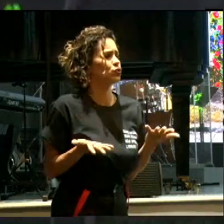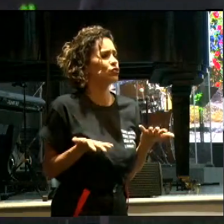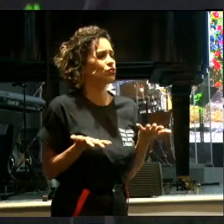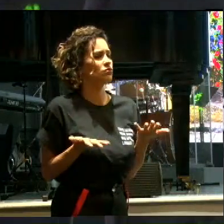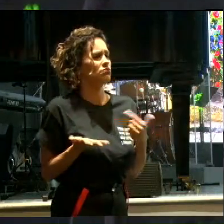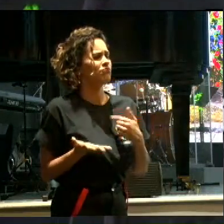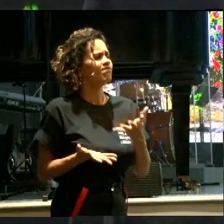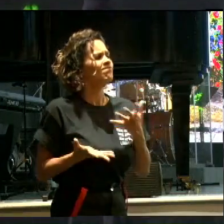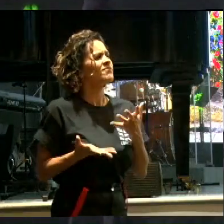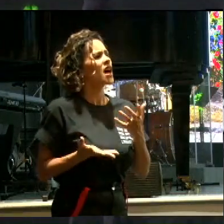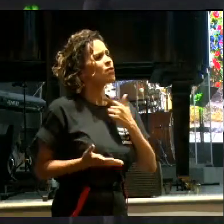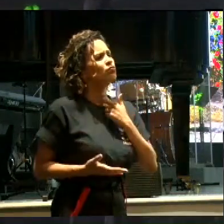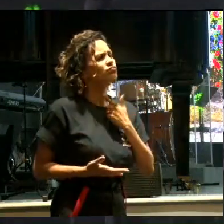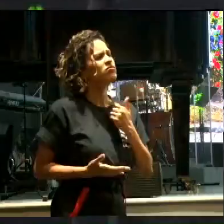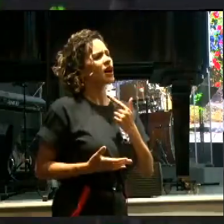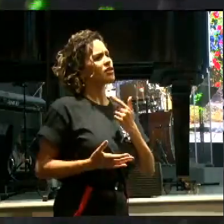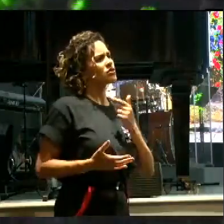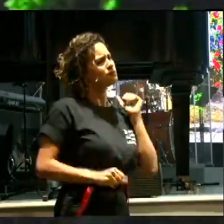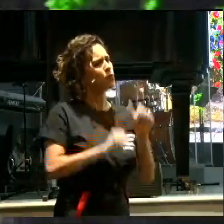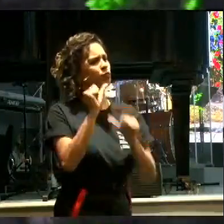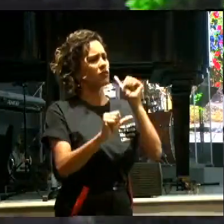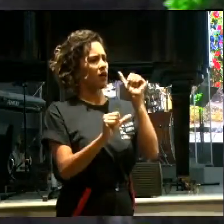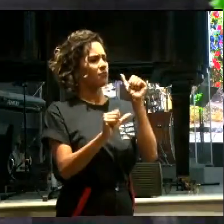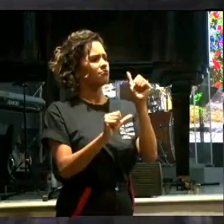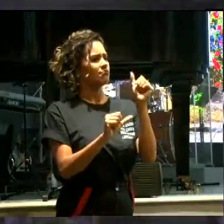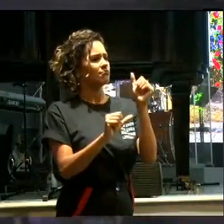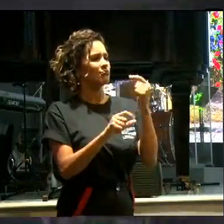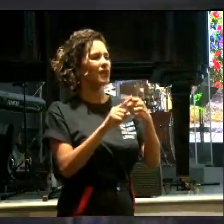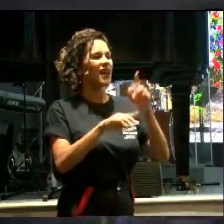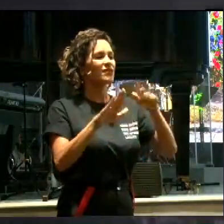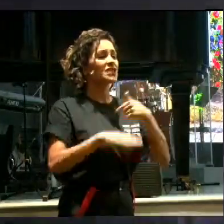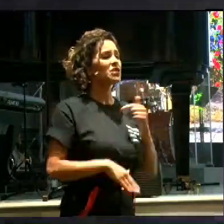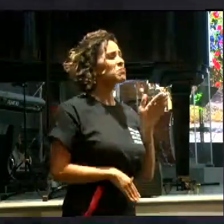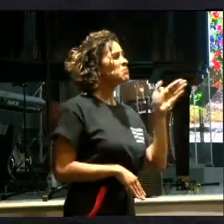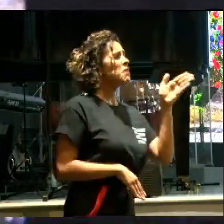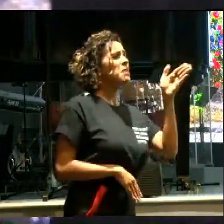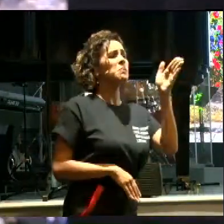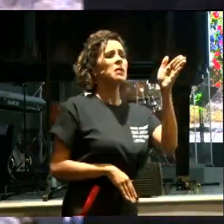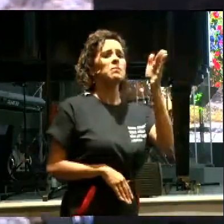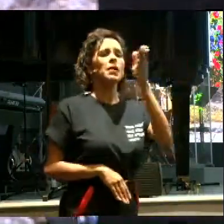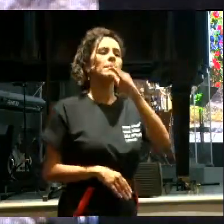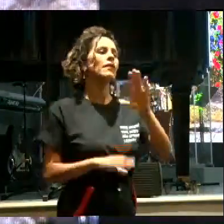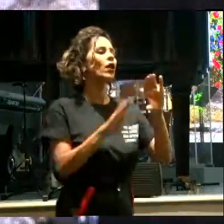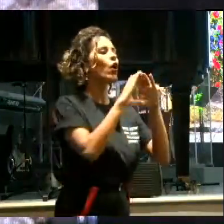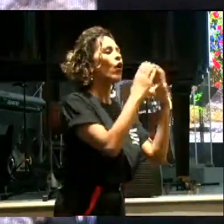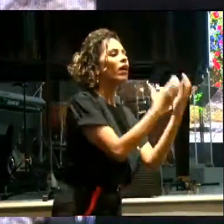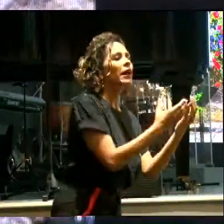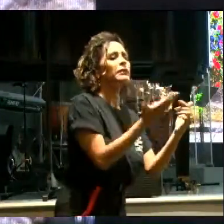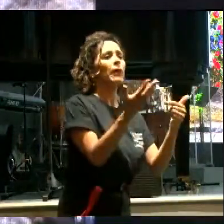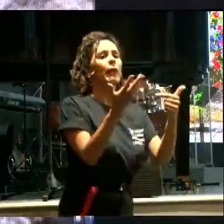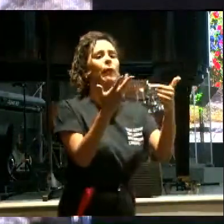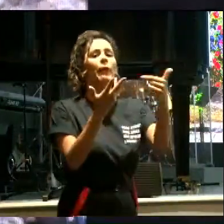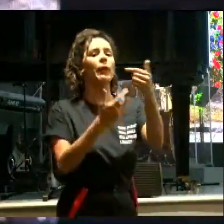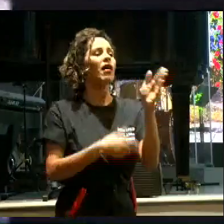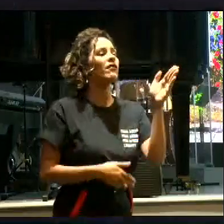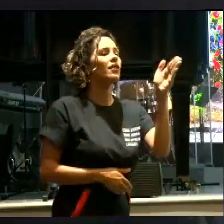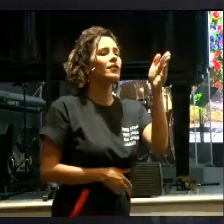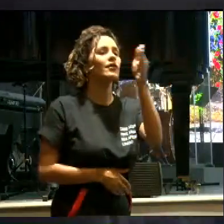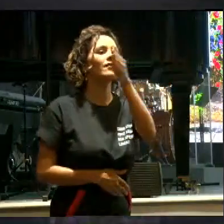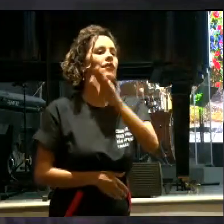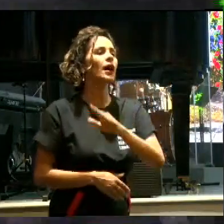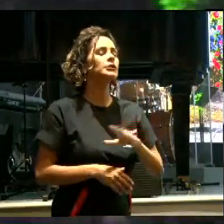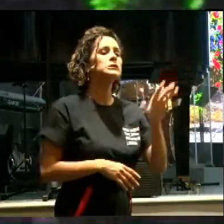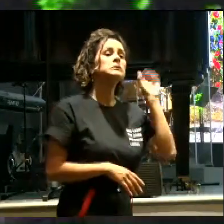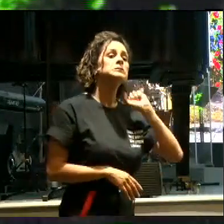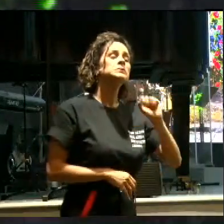colocar em ação. Porque enquanto eu ia em lugares, ouvia palavras, via coisas e